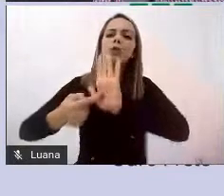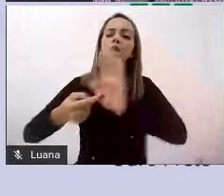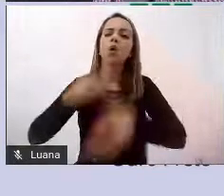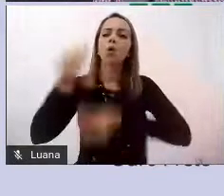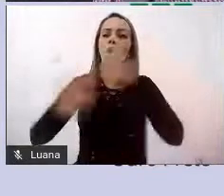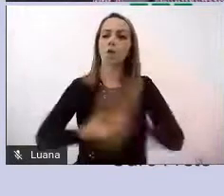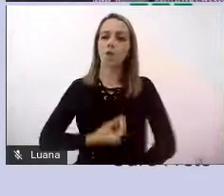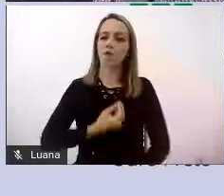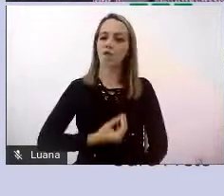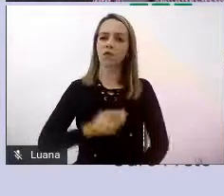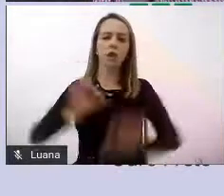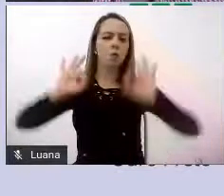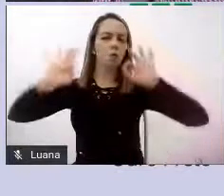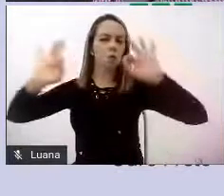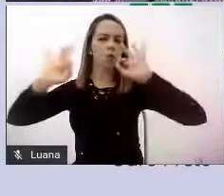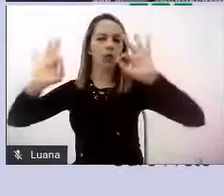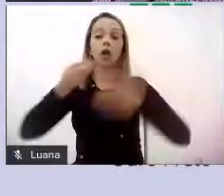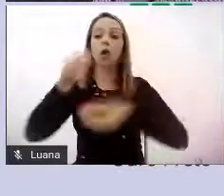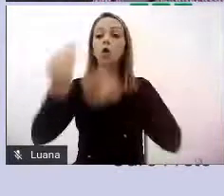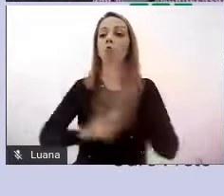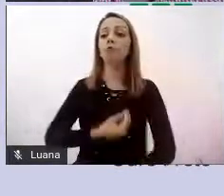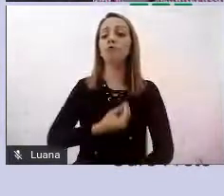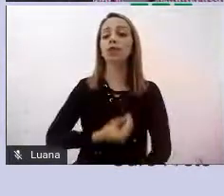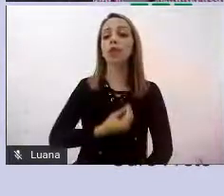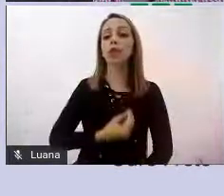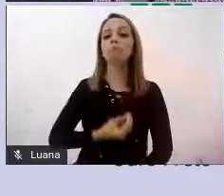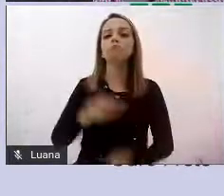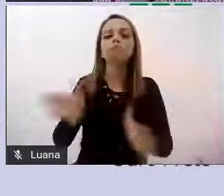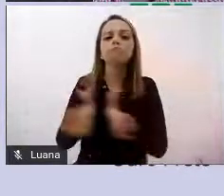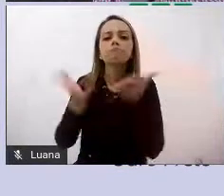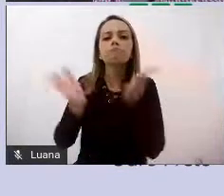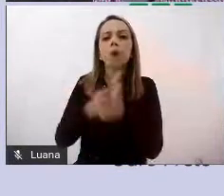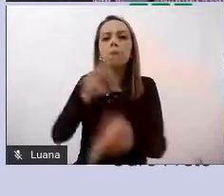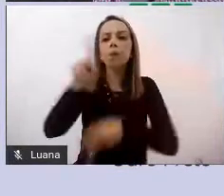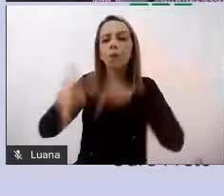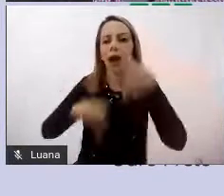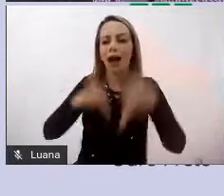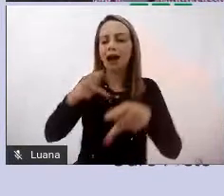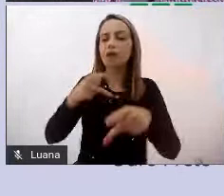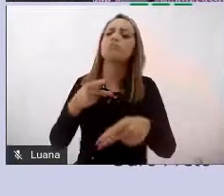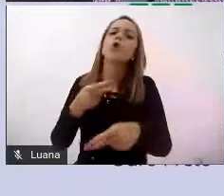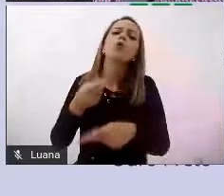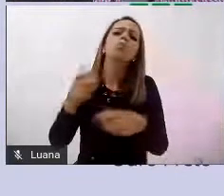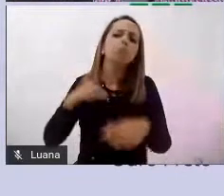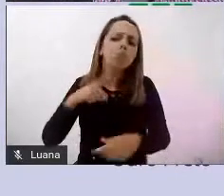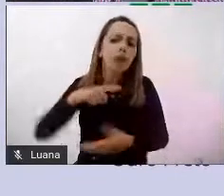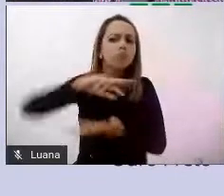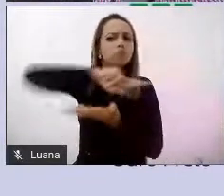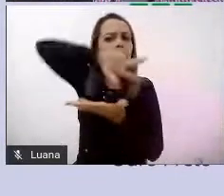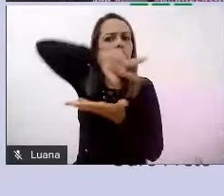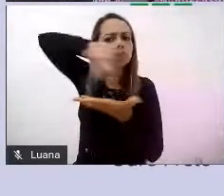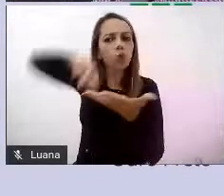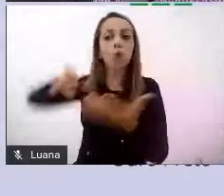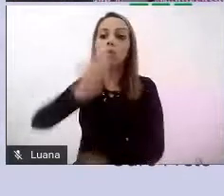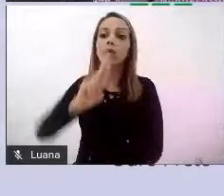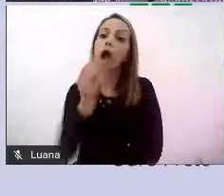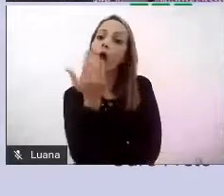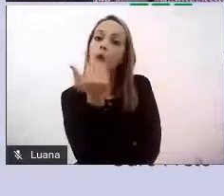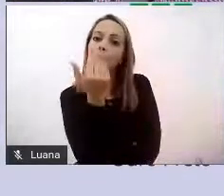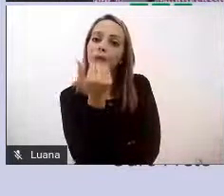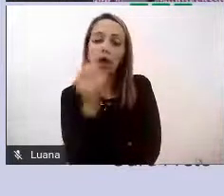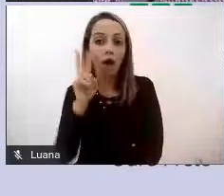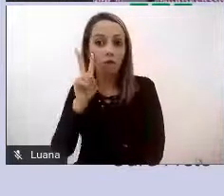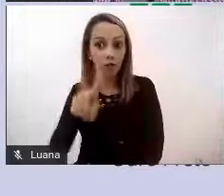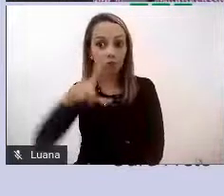pelo meio dos vários modos de usar a comida. Então, a gente começa, vocês estão vendo um mapa aí, esse